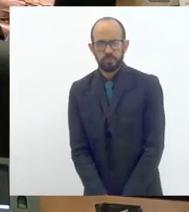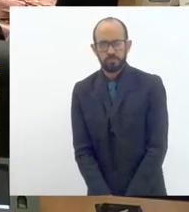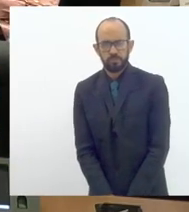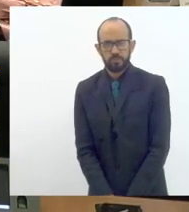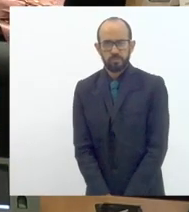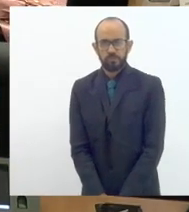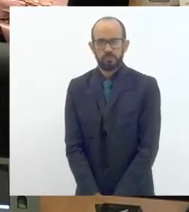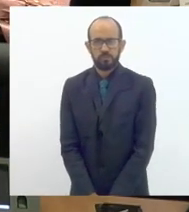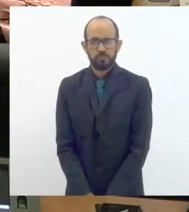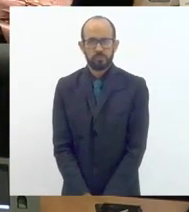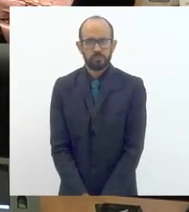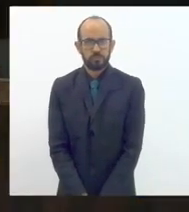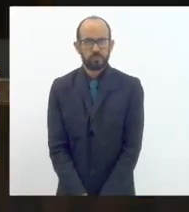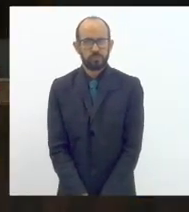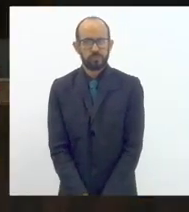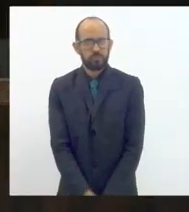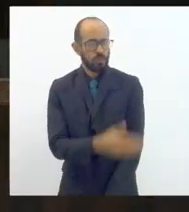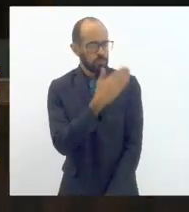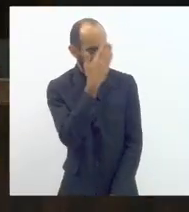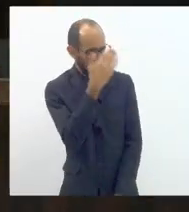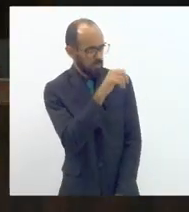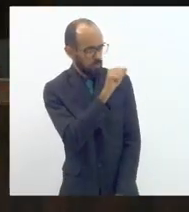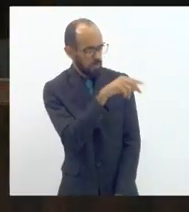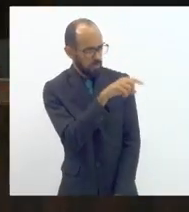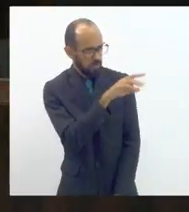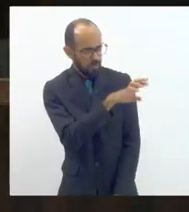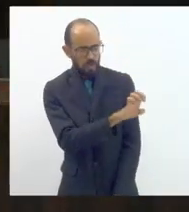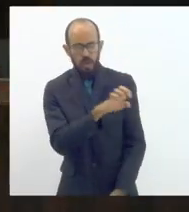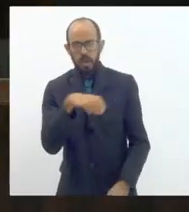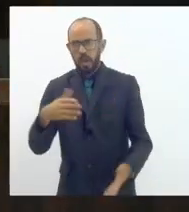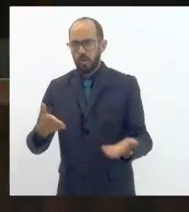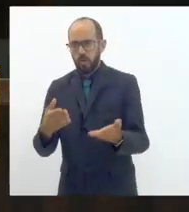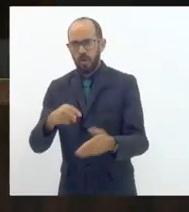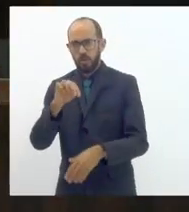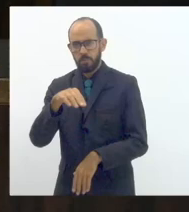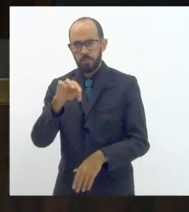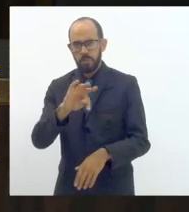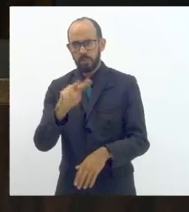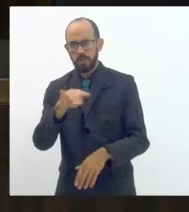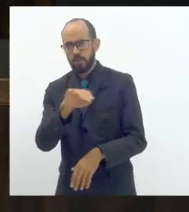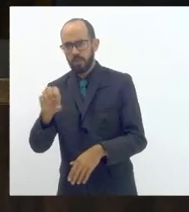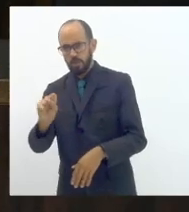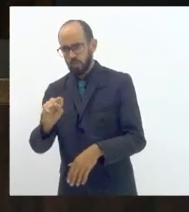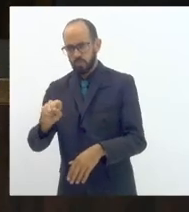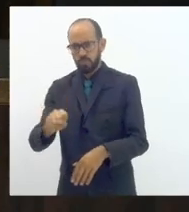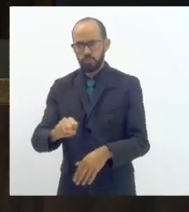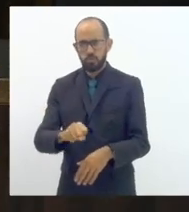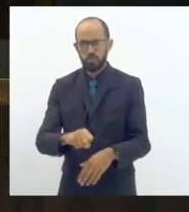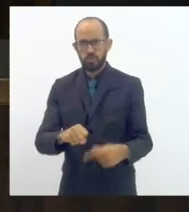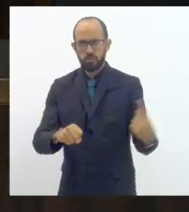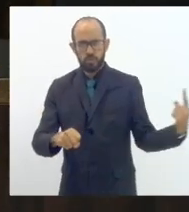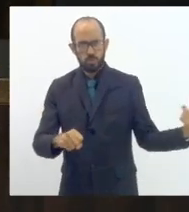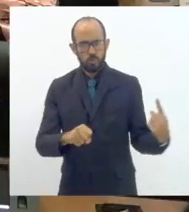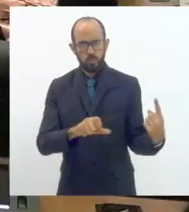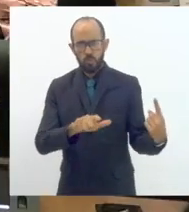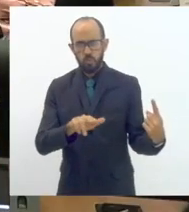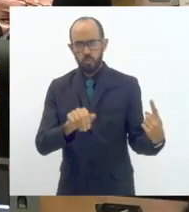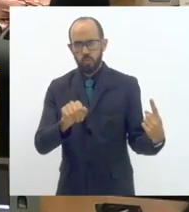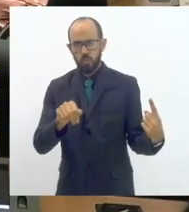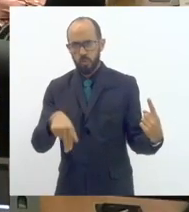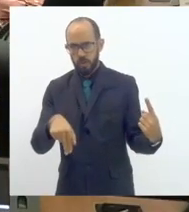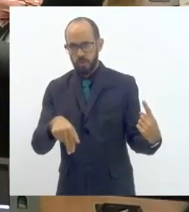Obrigada, André. Chamo agora Matheus para fazer uso da palavra. Prepara, Luan.